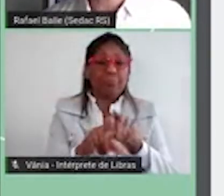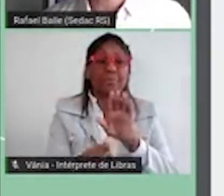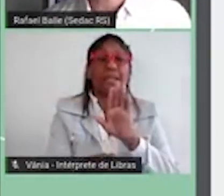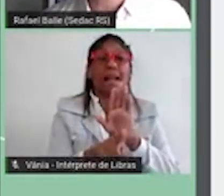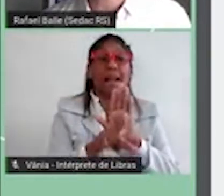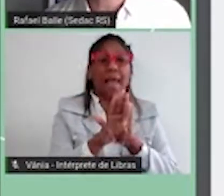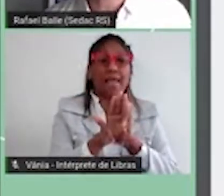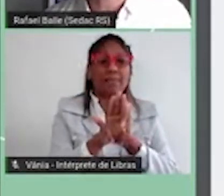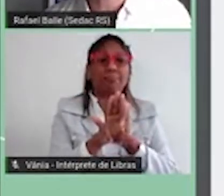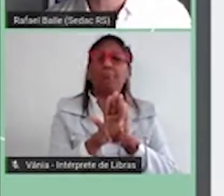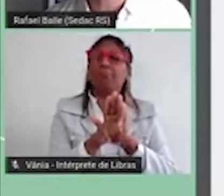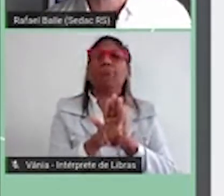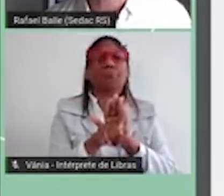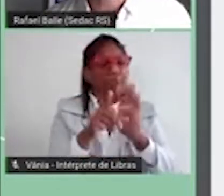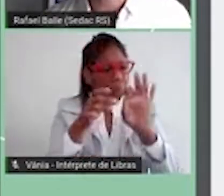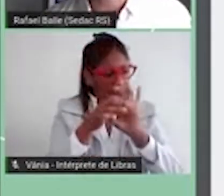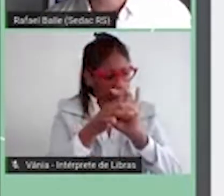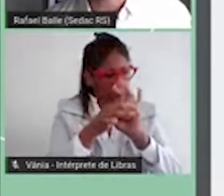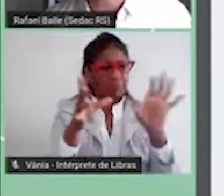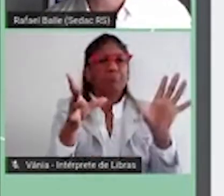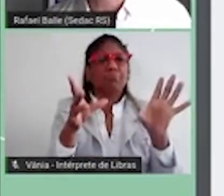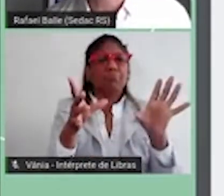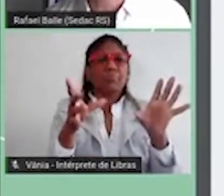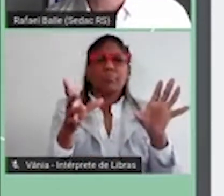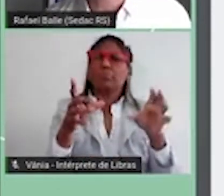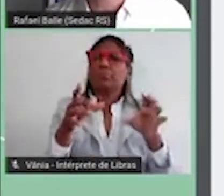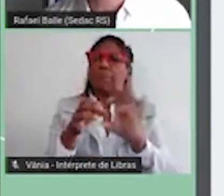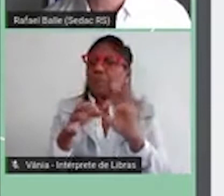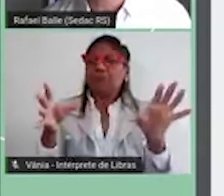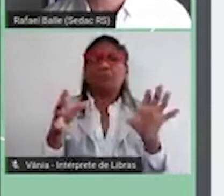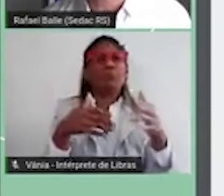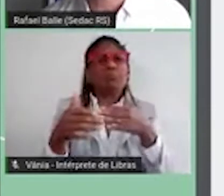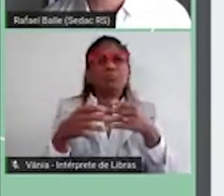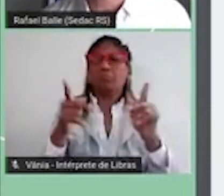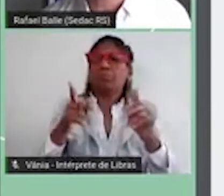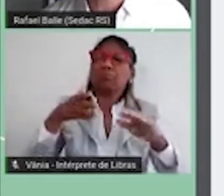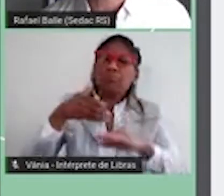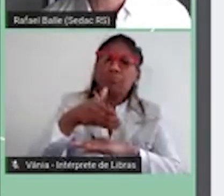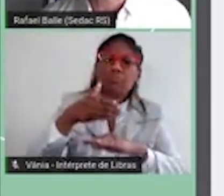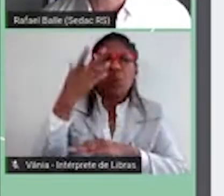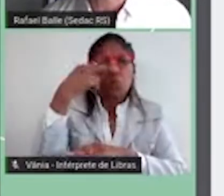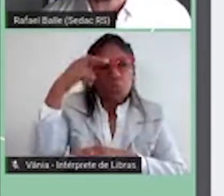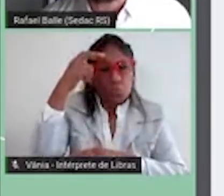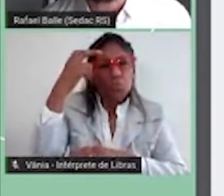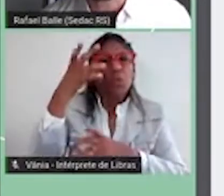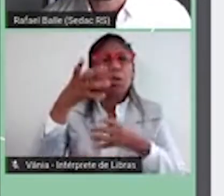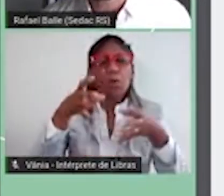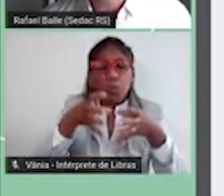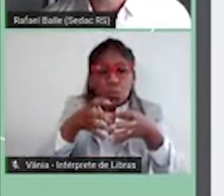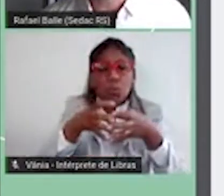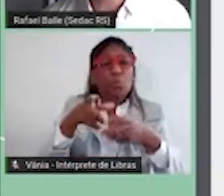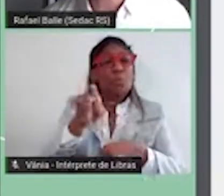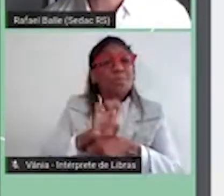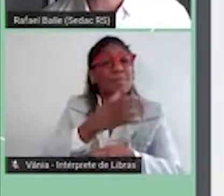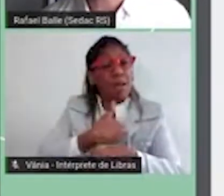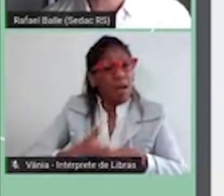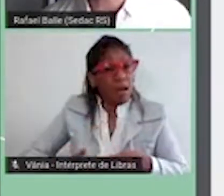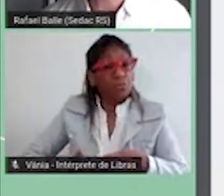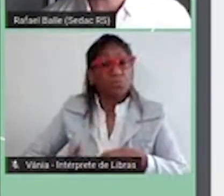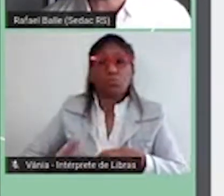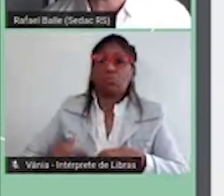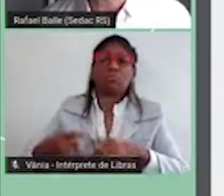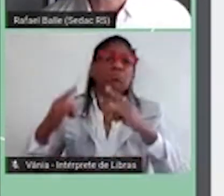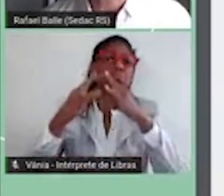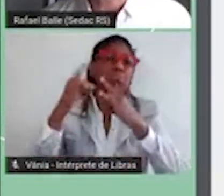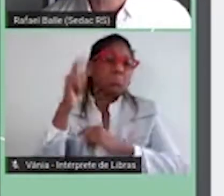vai continuar caminhando junto aqui com a área da cultura, com a comunidade cultural aqui do estado, por meio de entidades que vão